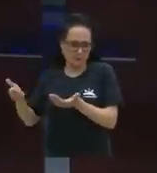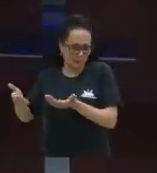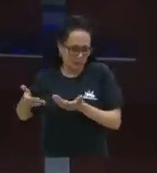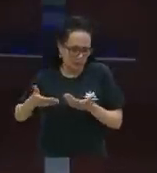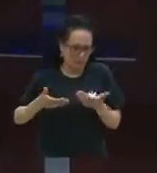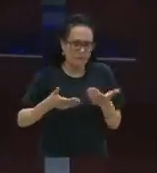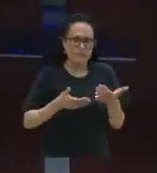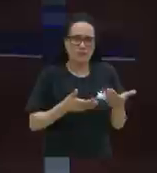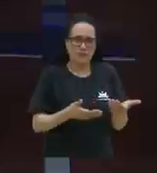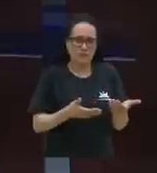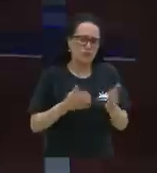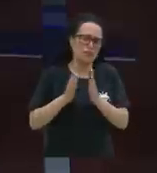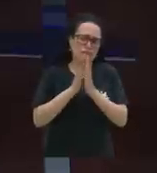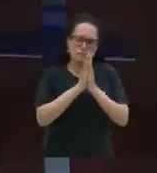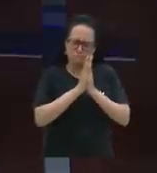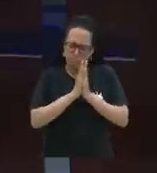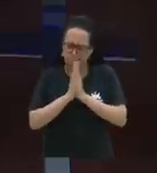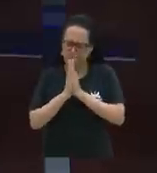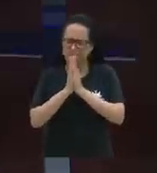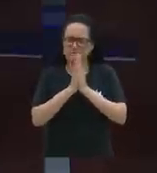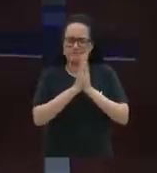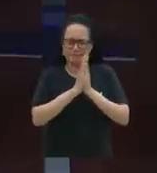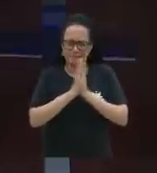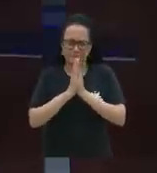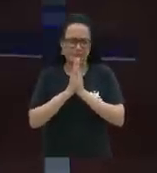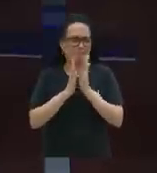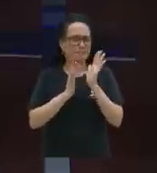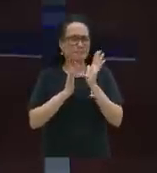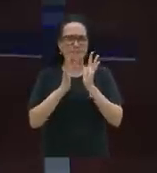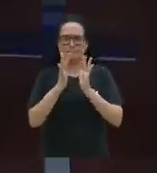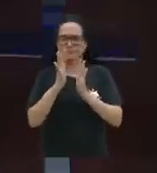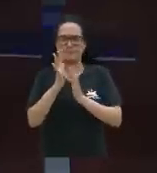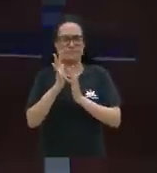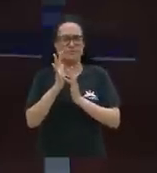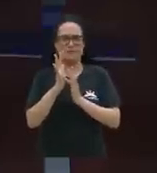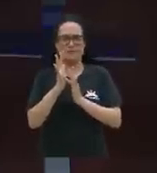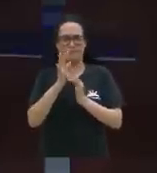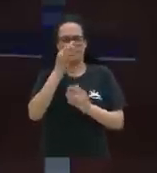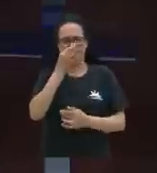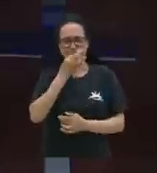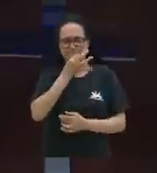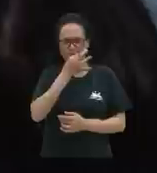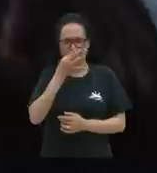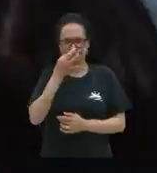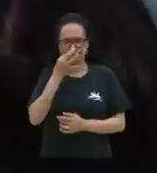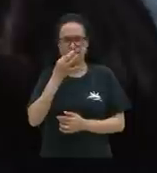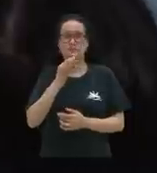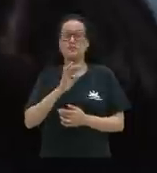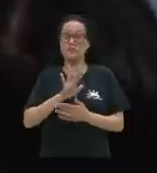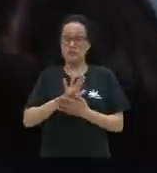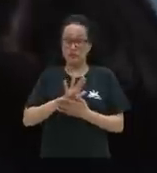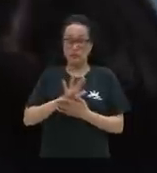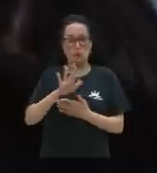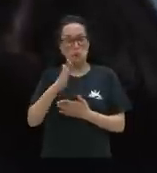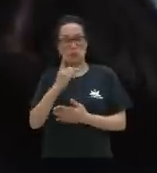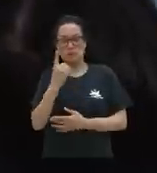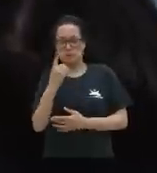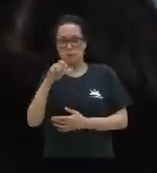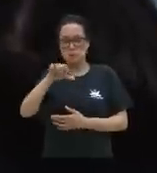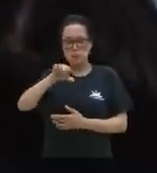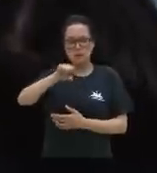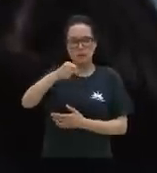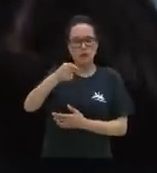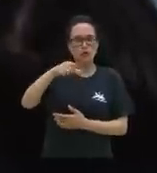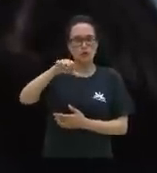que estávamos adorando a Jesus Eucarístico. E ela já me conhecia nessa época, em 1989,